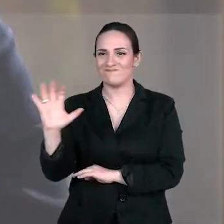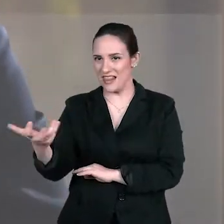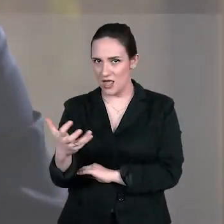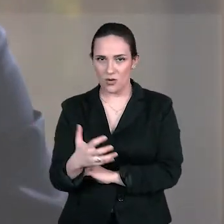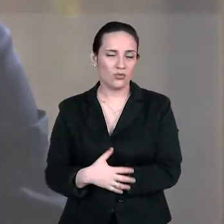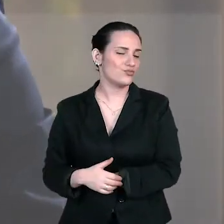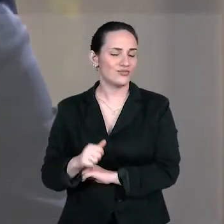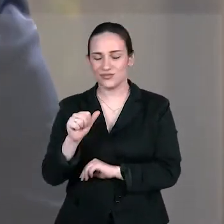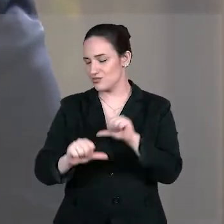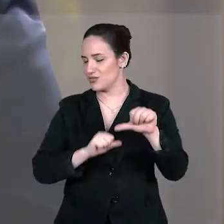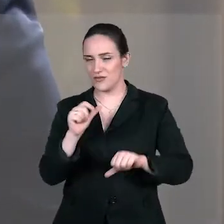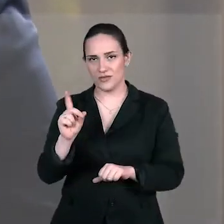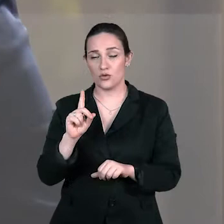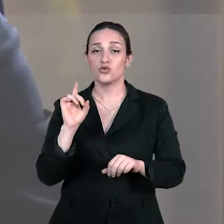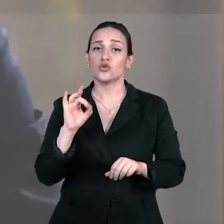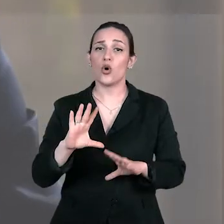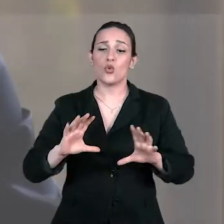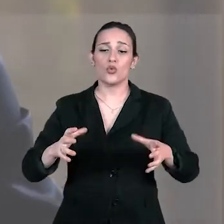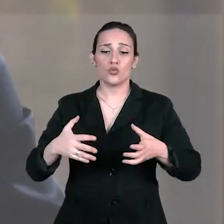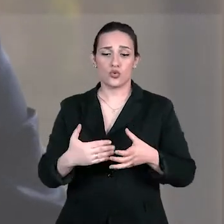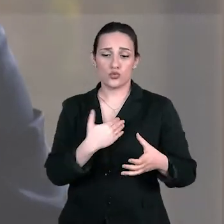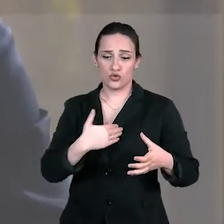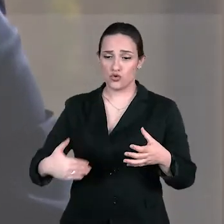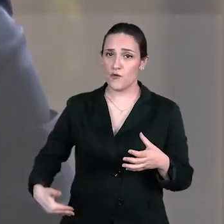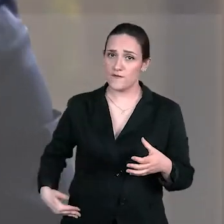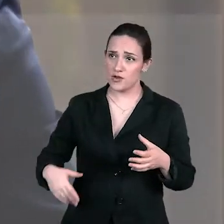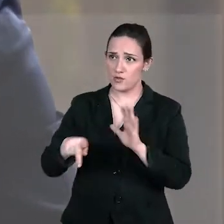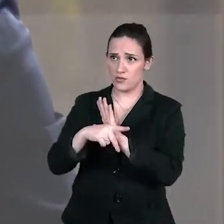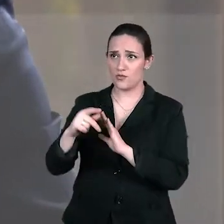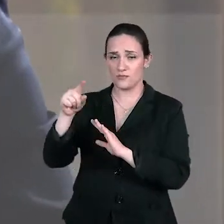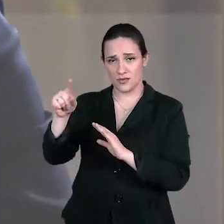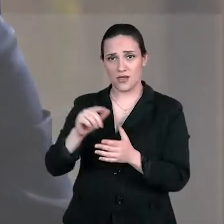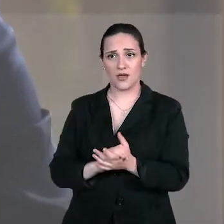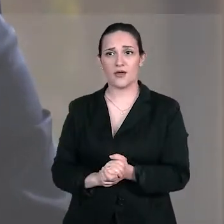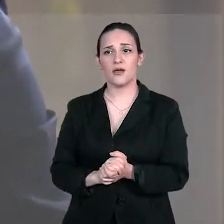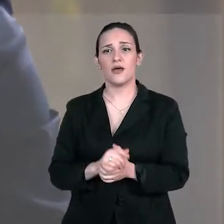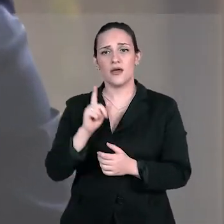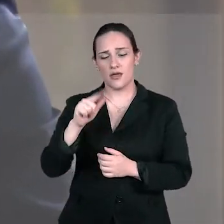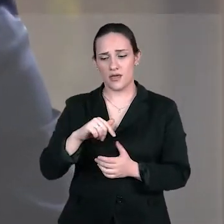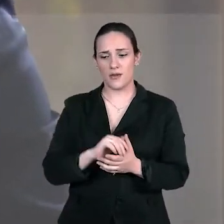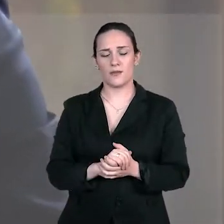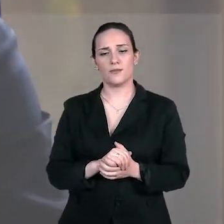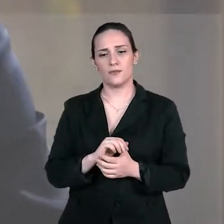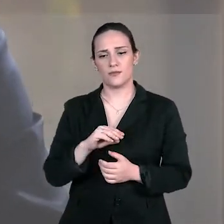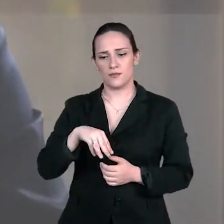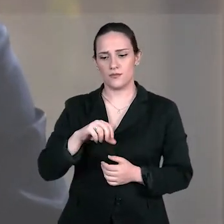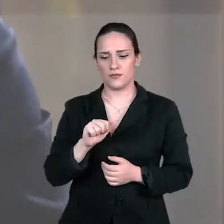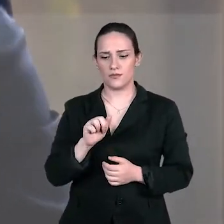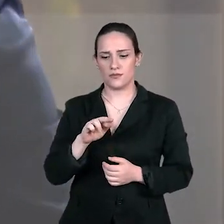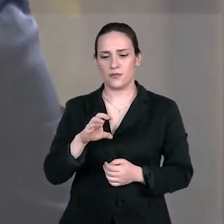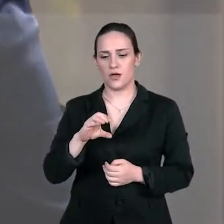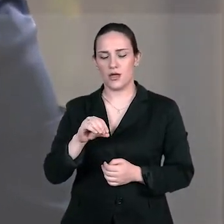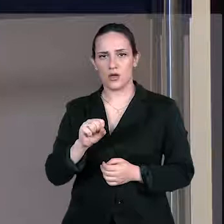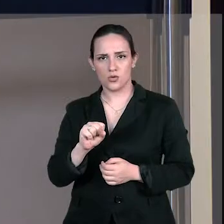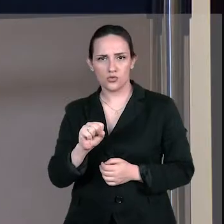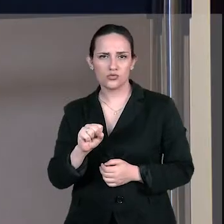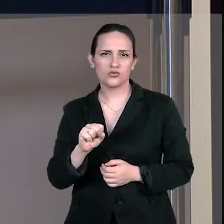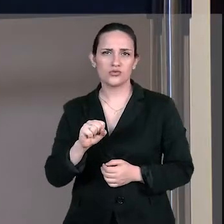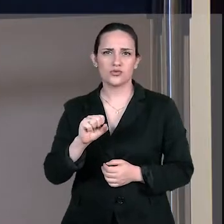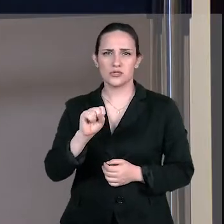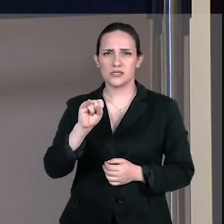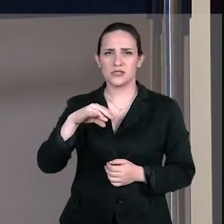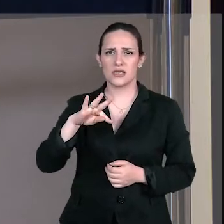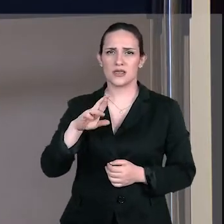há uma terceira proposta que a equipe de governo, liderada pelo secretário da Receita Federal, Marcos Cintra, ele quer apresentar, mas isso ainda